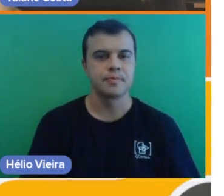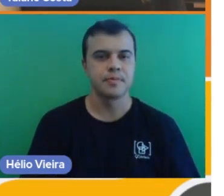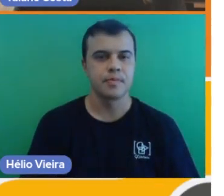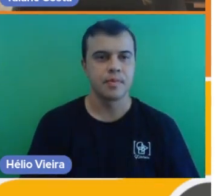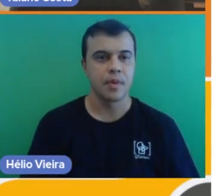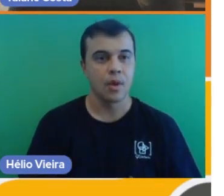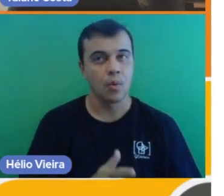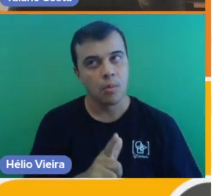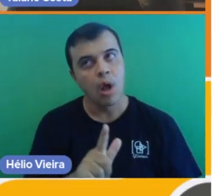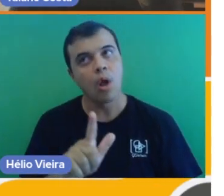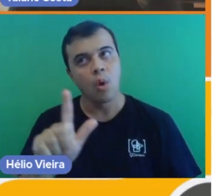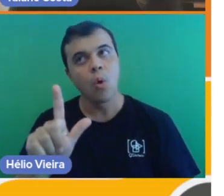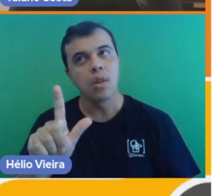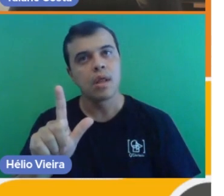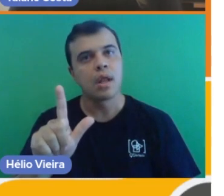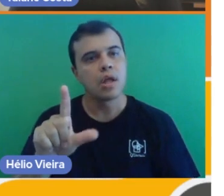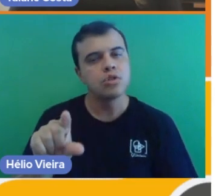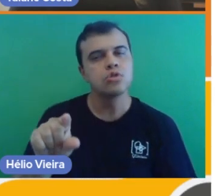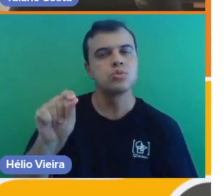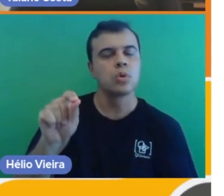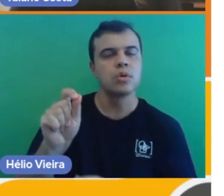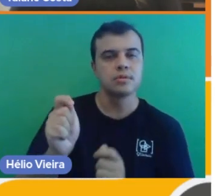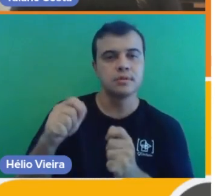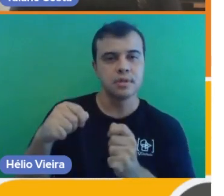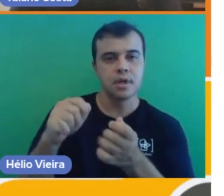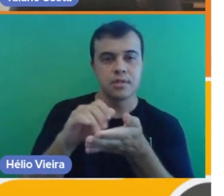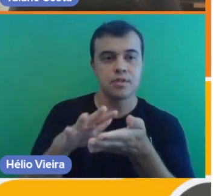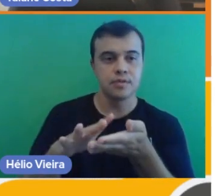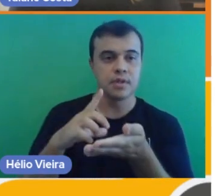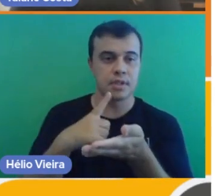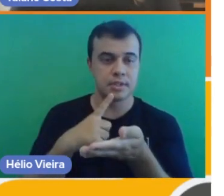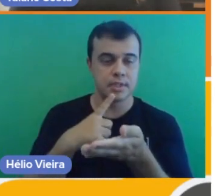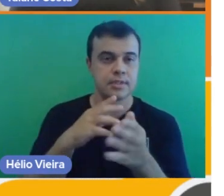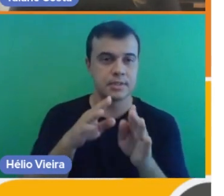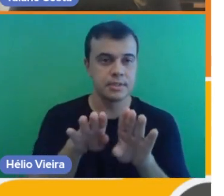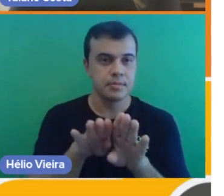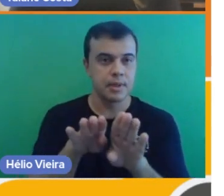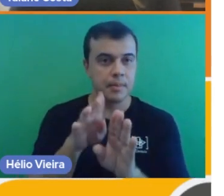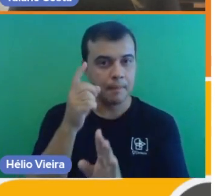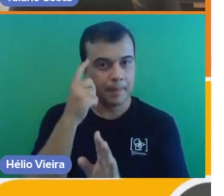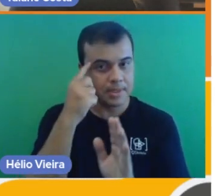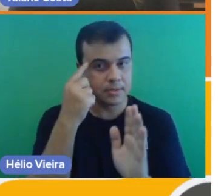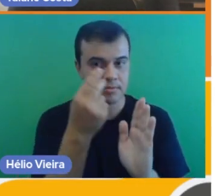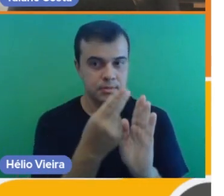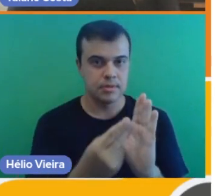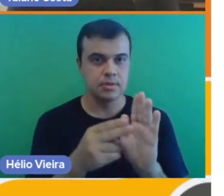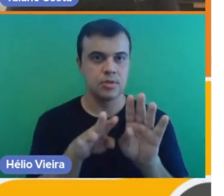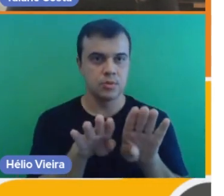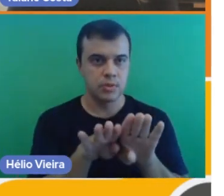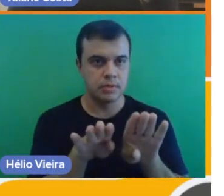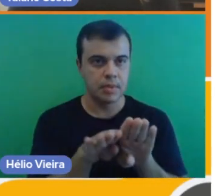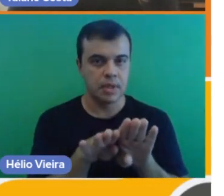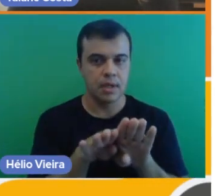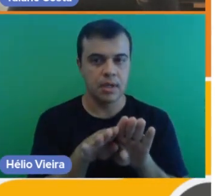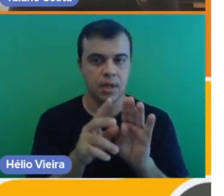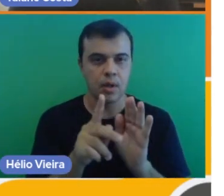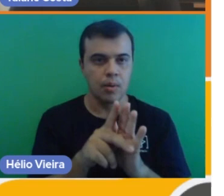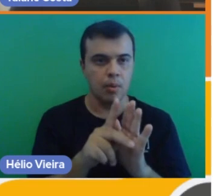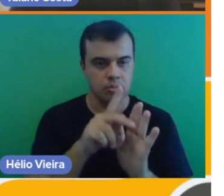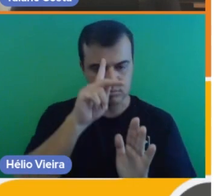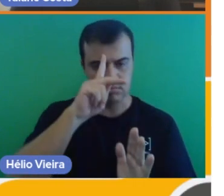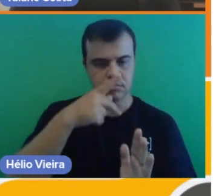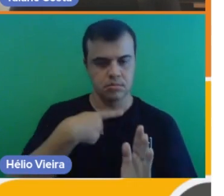Uma outra opção de atividade, pensando no desenho também, é o autorretrato,